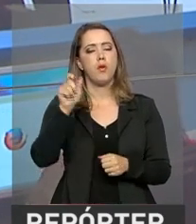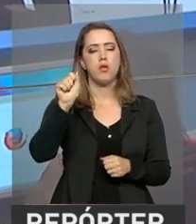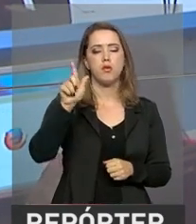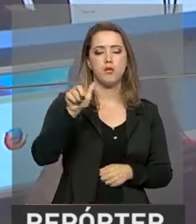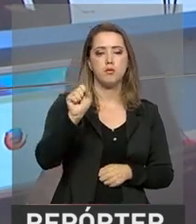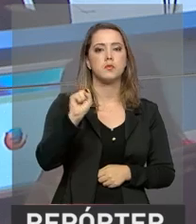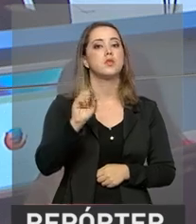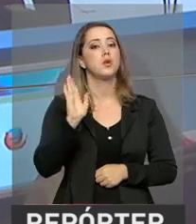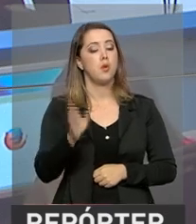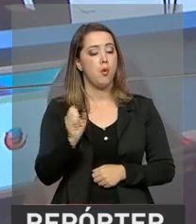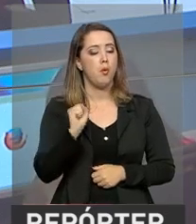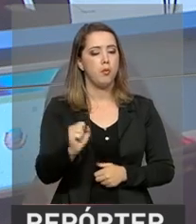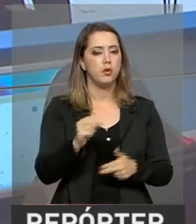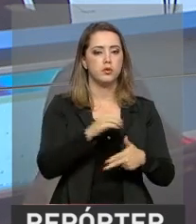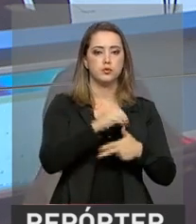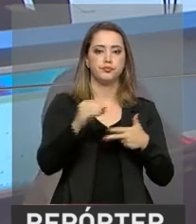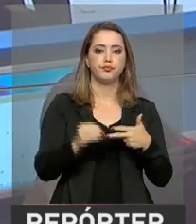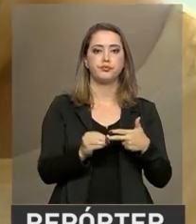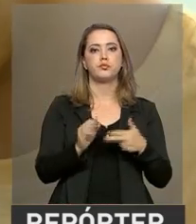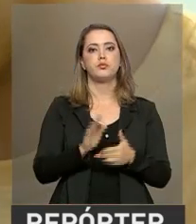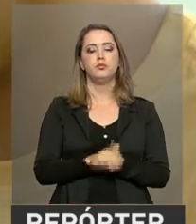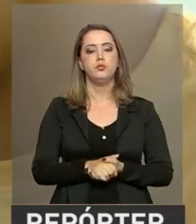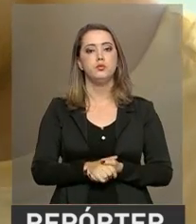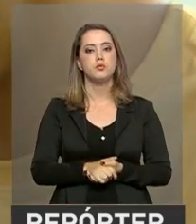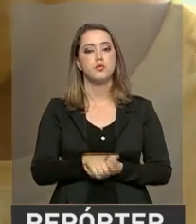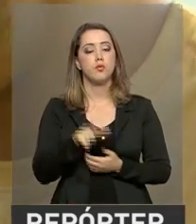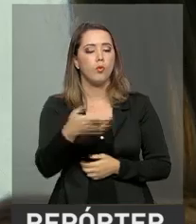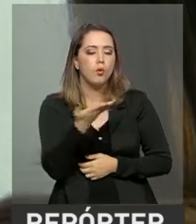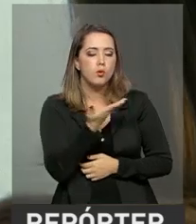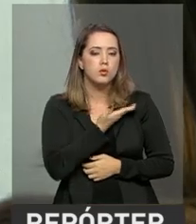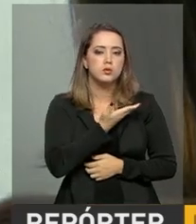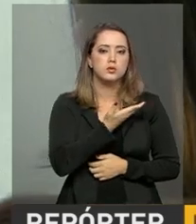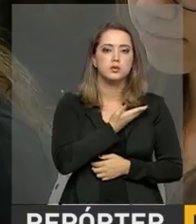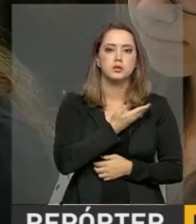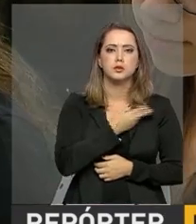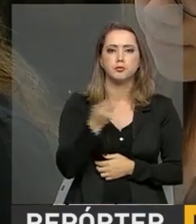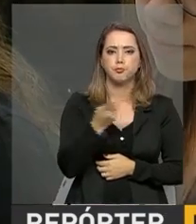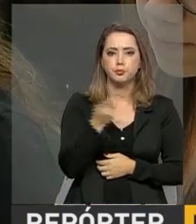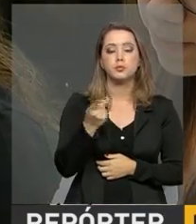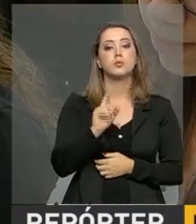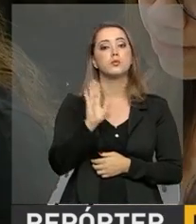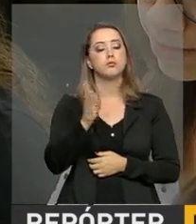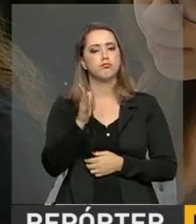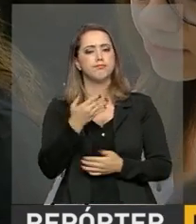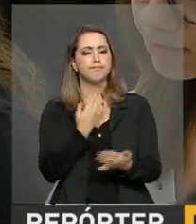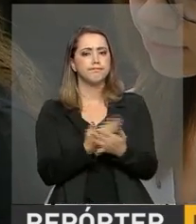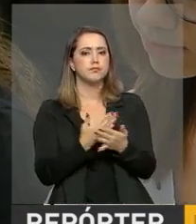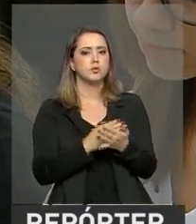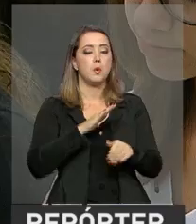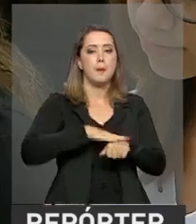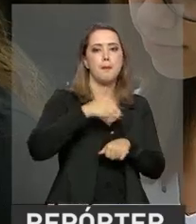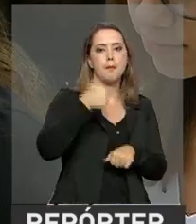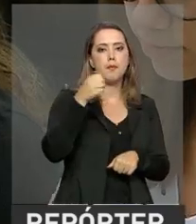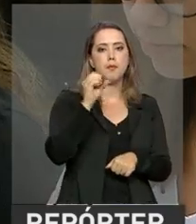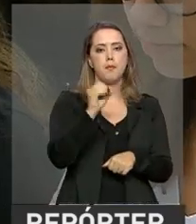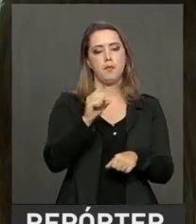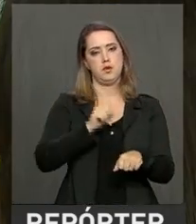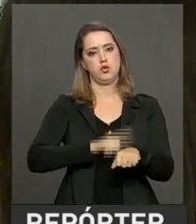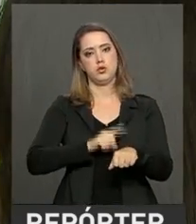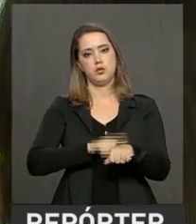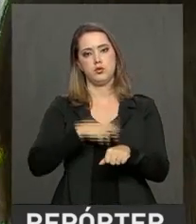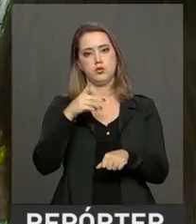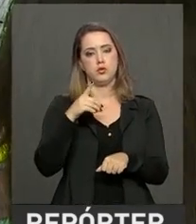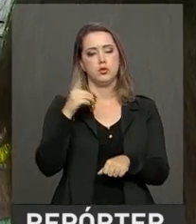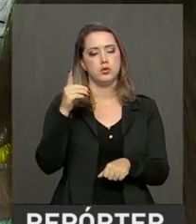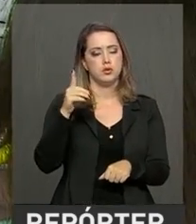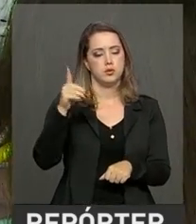que fizeram o Enem em 2015. Os amigos Camila e Luiz estudam mais de 10 horas por dia há vários meses, desde